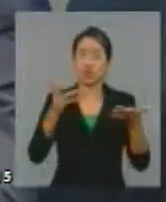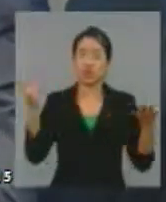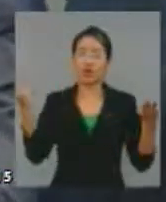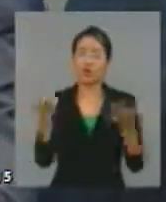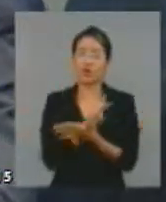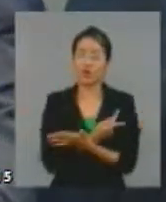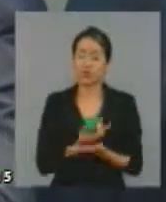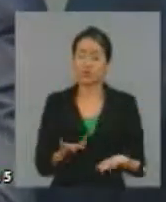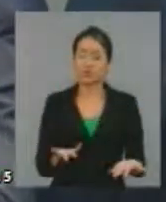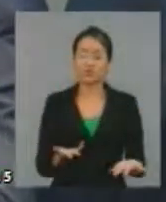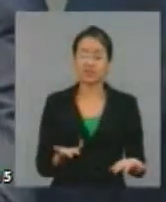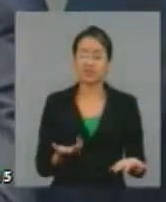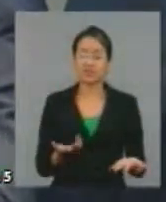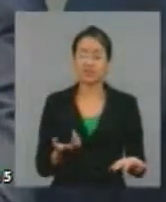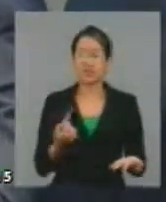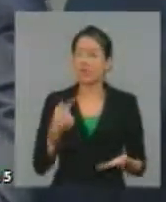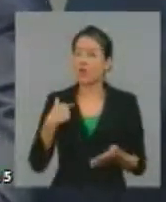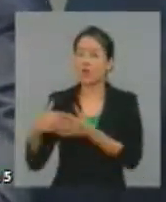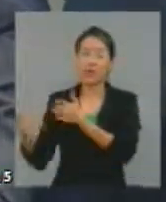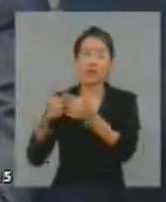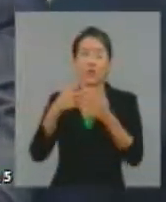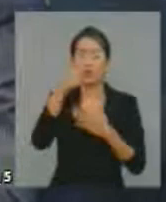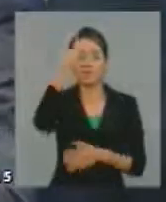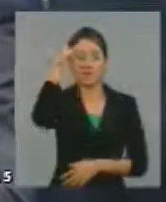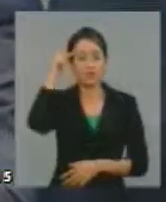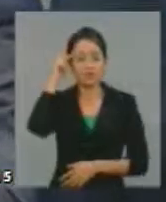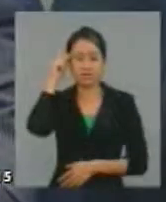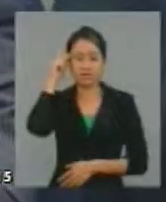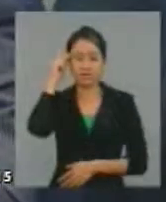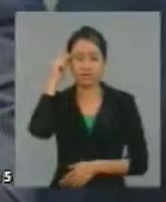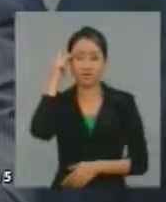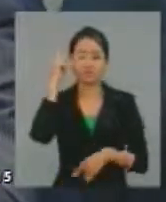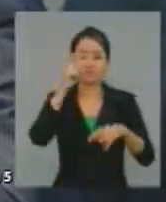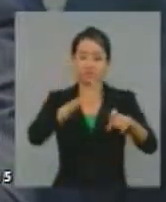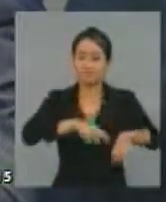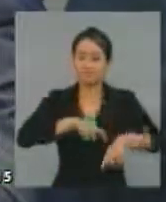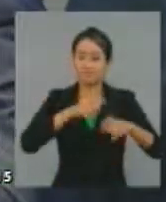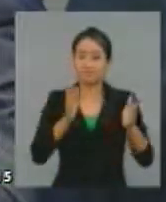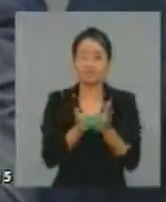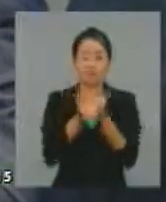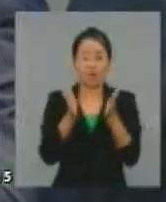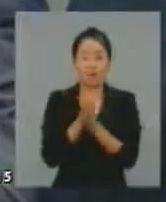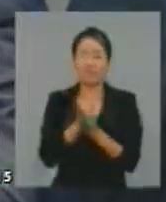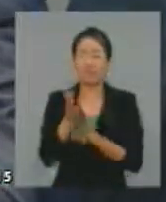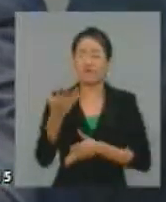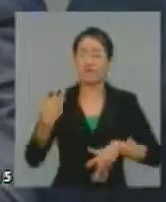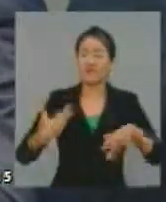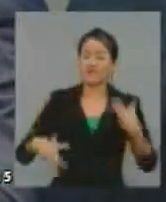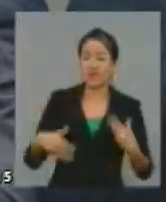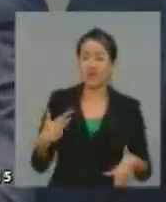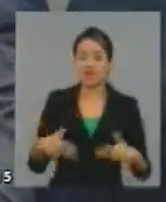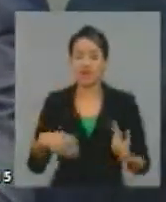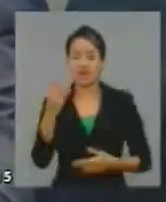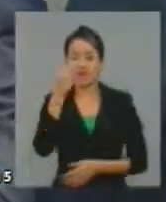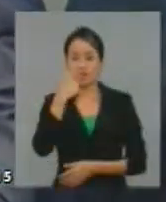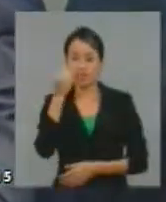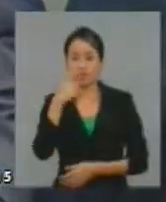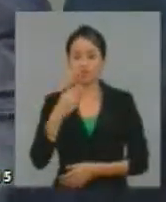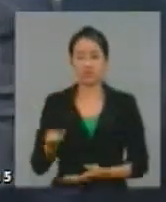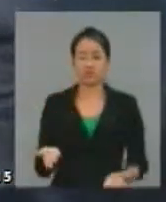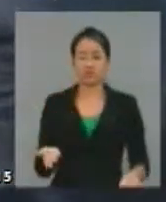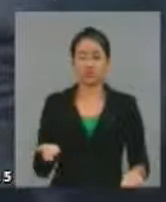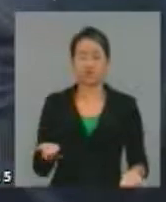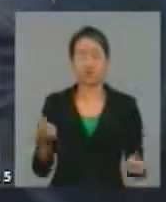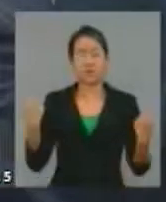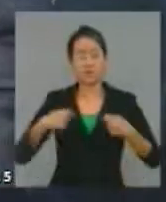classes sociais. Né? Então, é preciso que essa casa e que o Estado brasileiro ele tenha um grau de preocupação que